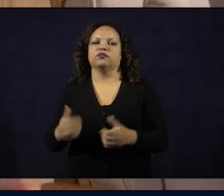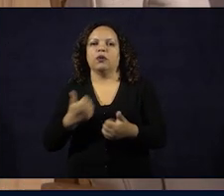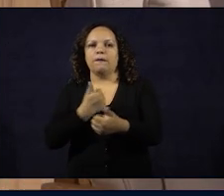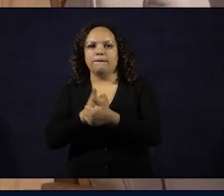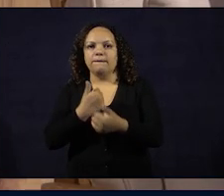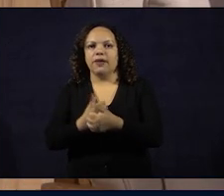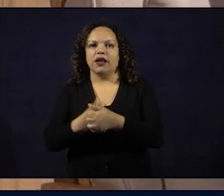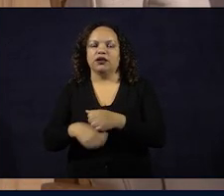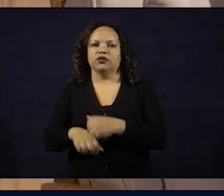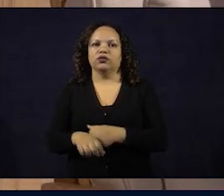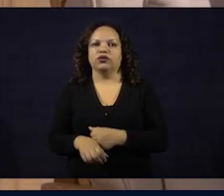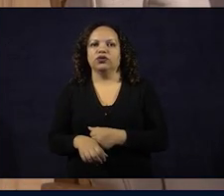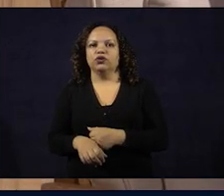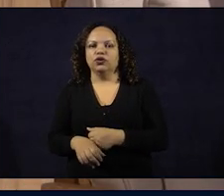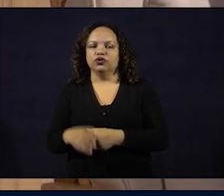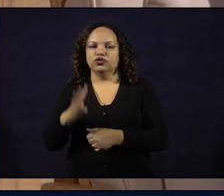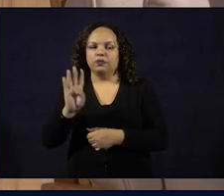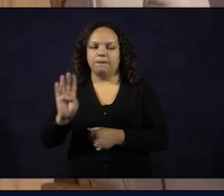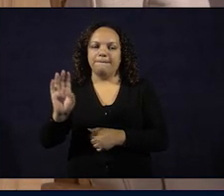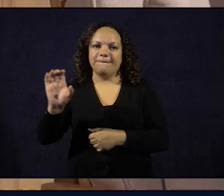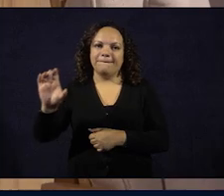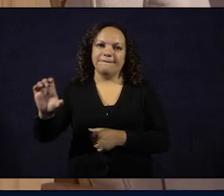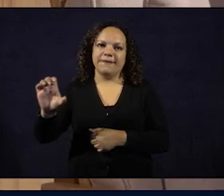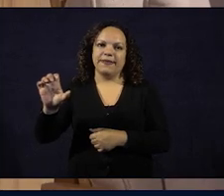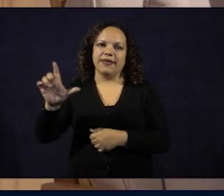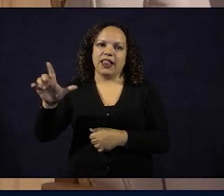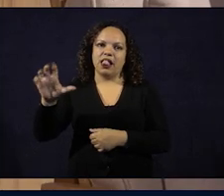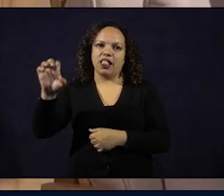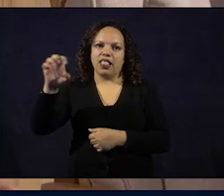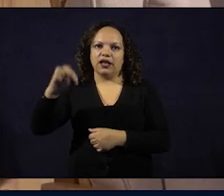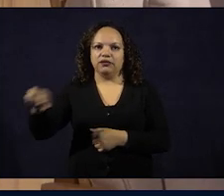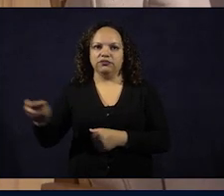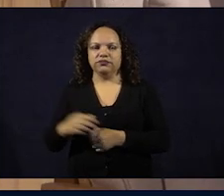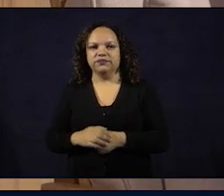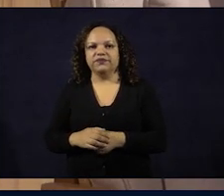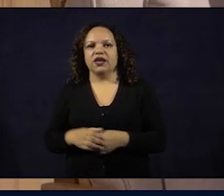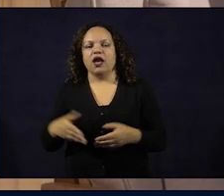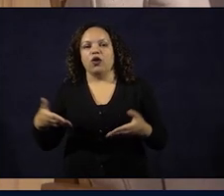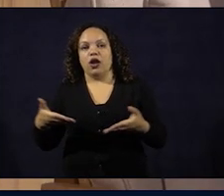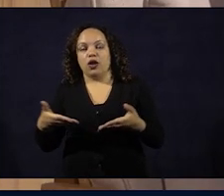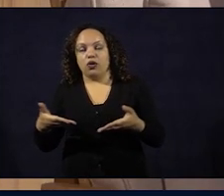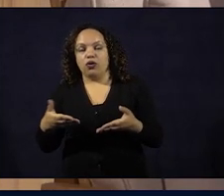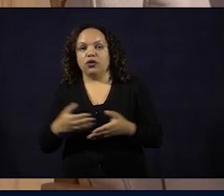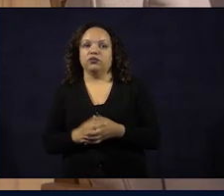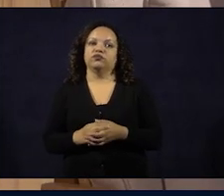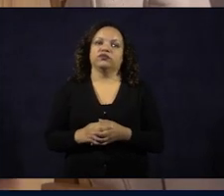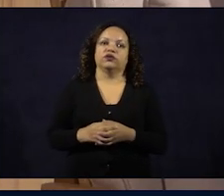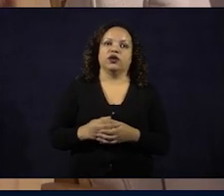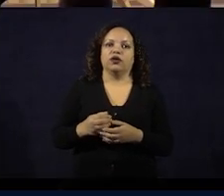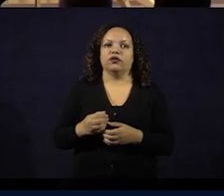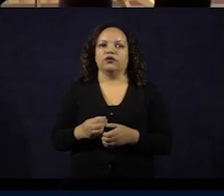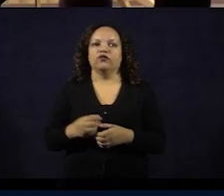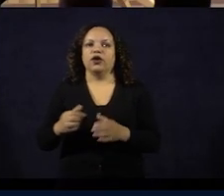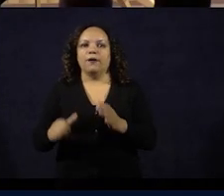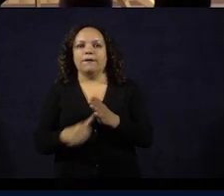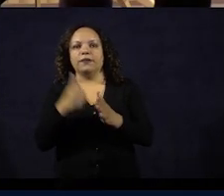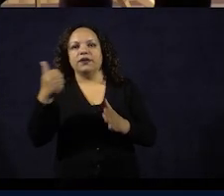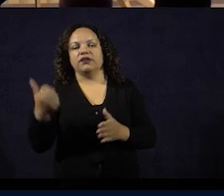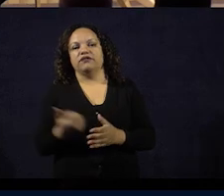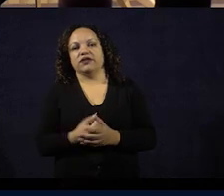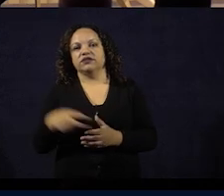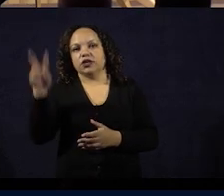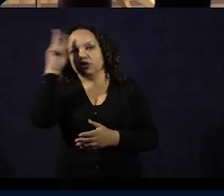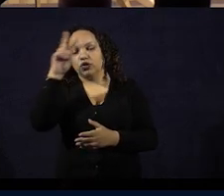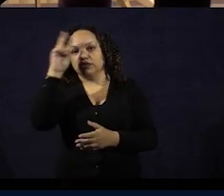também pujantes com estrutura para dar eficiência nessa exportação. A estrutura que nós temos hoje, e o Beto lembrou bem, foi pela primeira vez na nossa história,